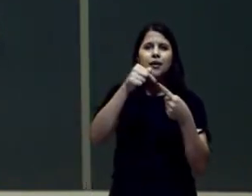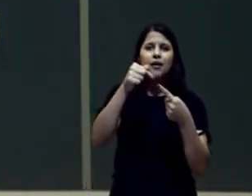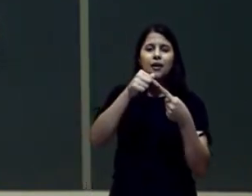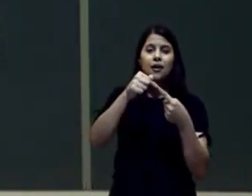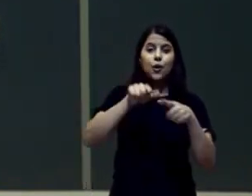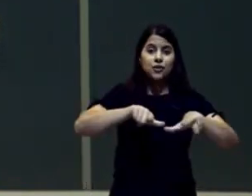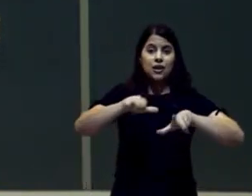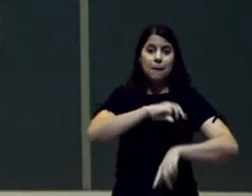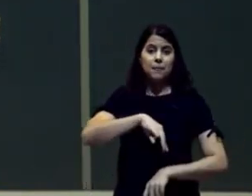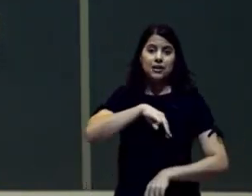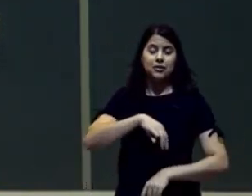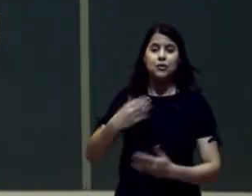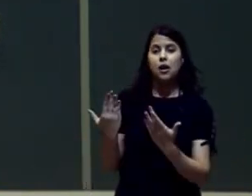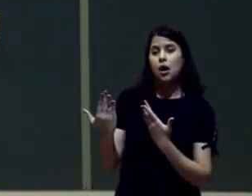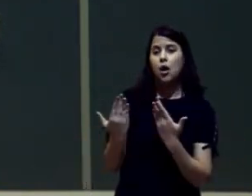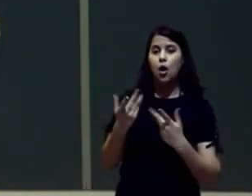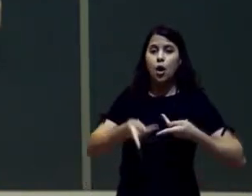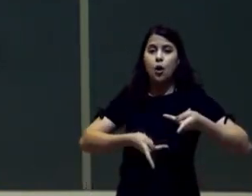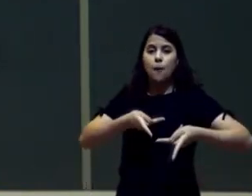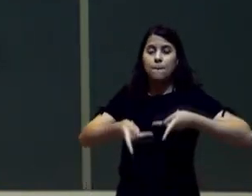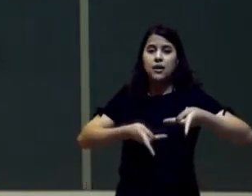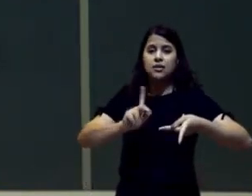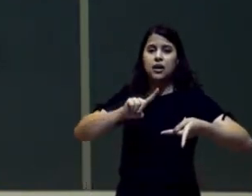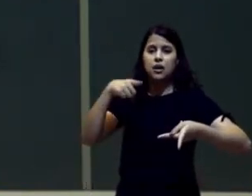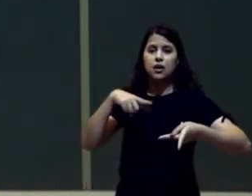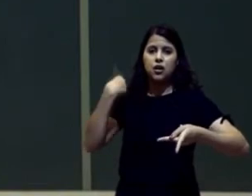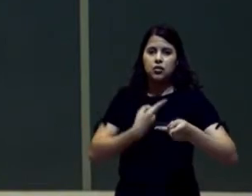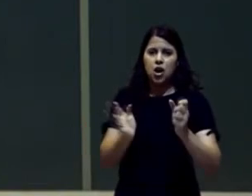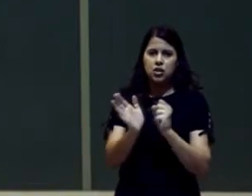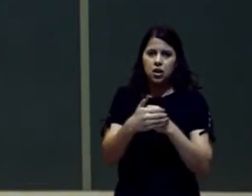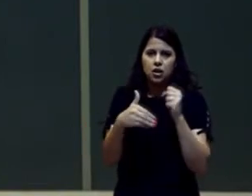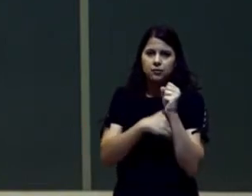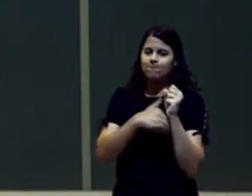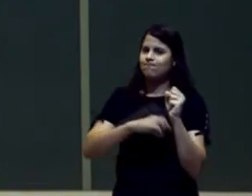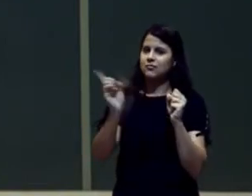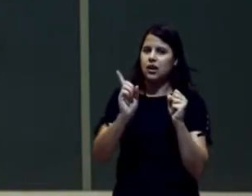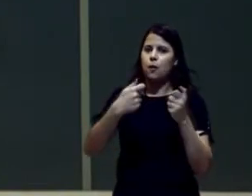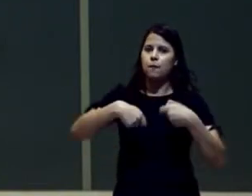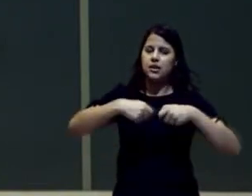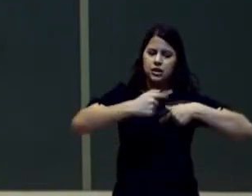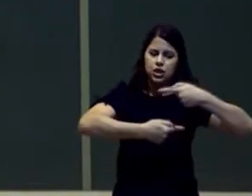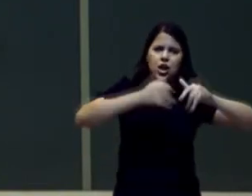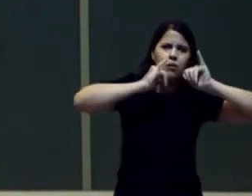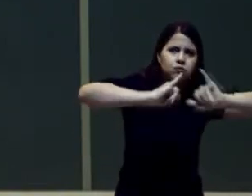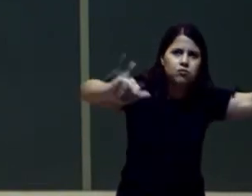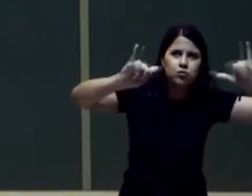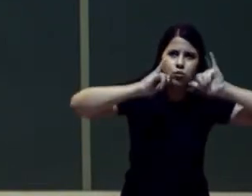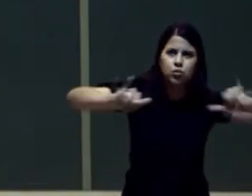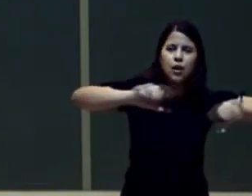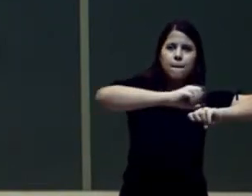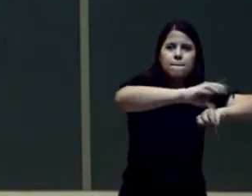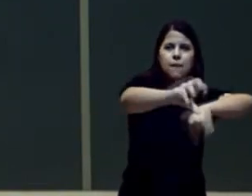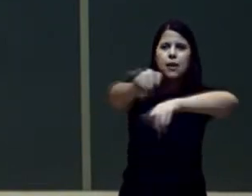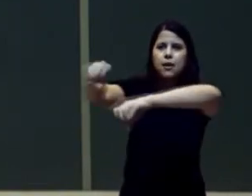herança que precisamos transmitir à geração que vem depois de nós. A obra missionária é uma herança. Esse é o último culto